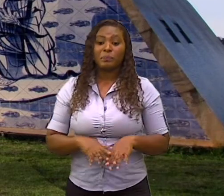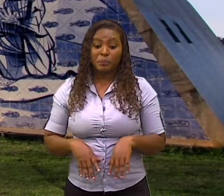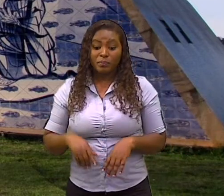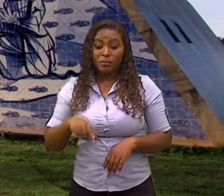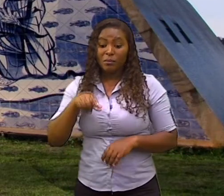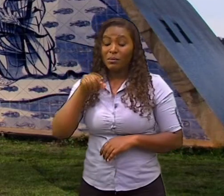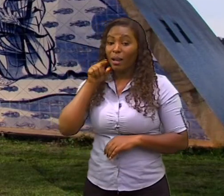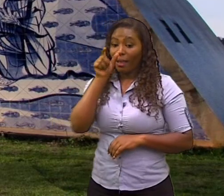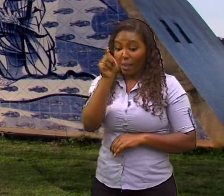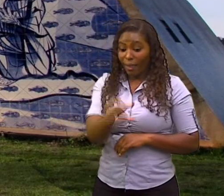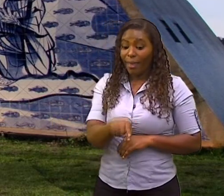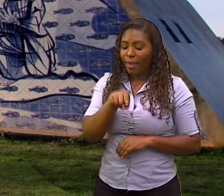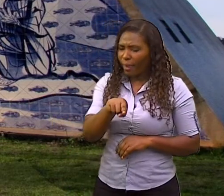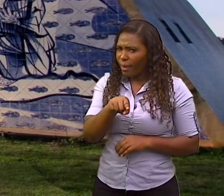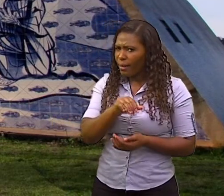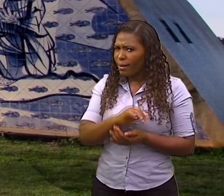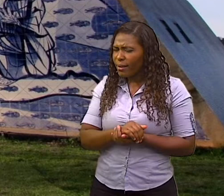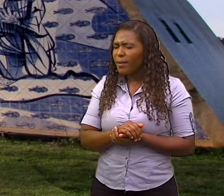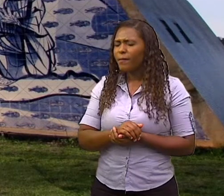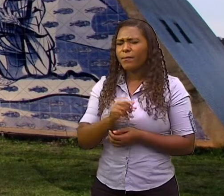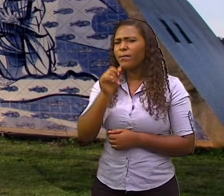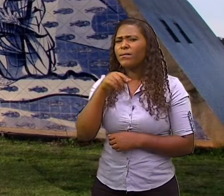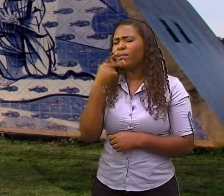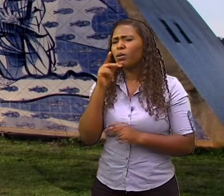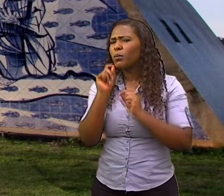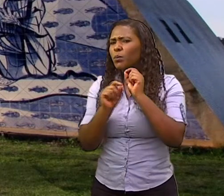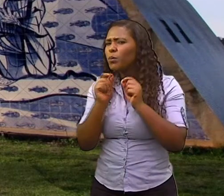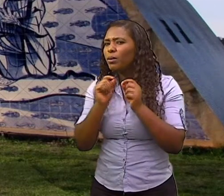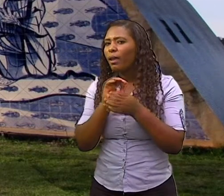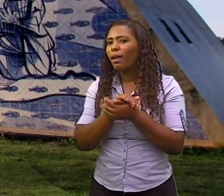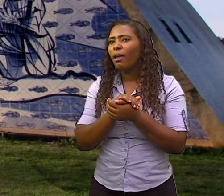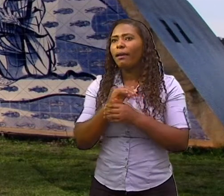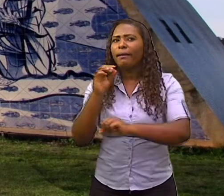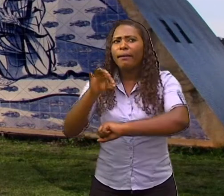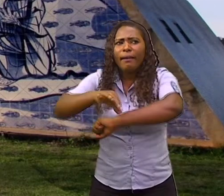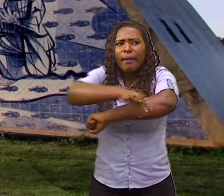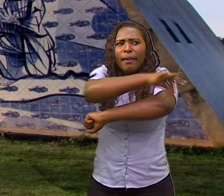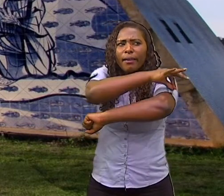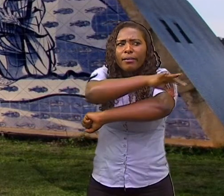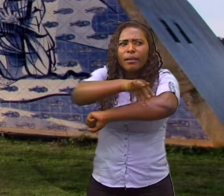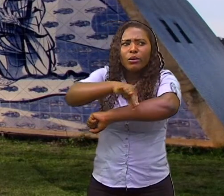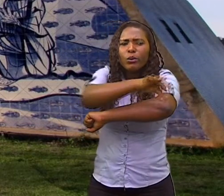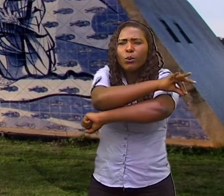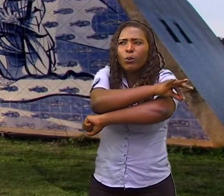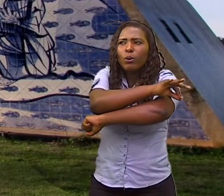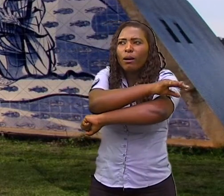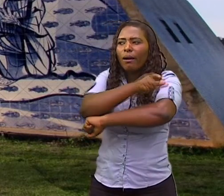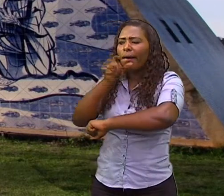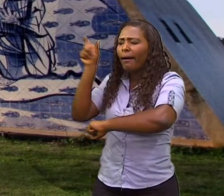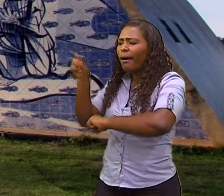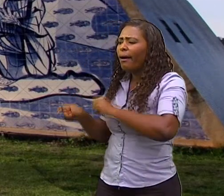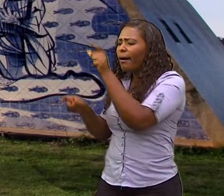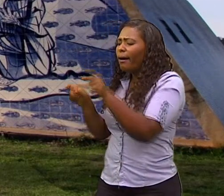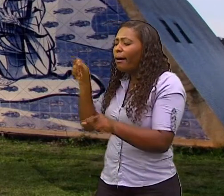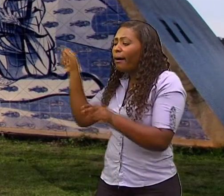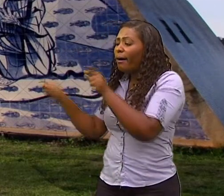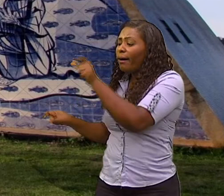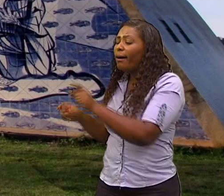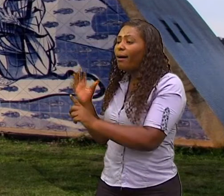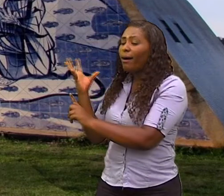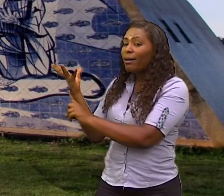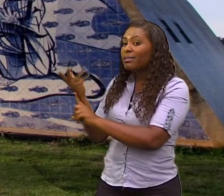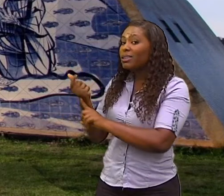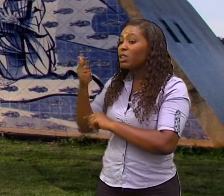sua arquitetura foi fortemente influenciada por vários e vários outros artistas, que também não impediu que